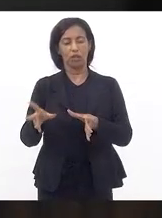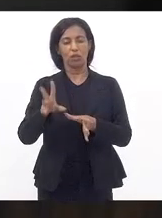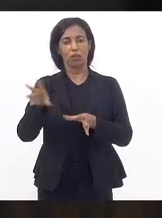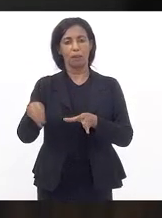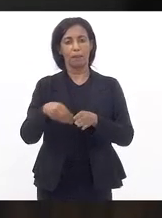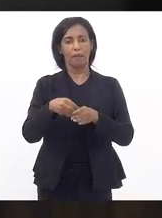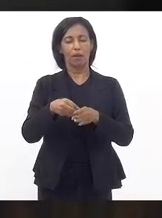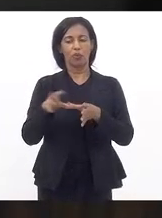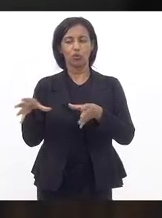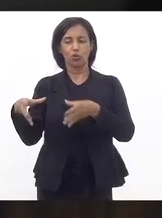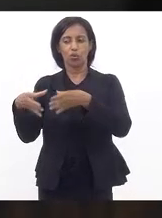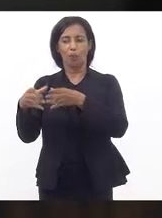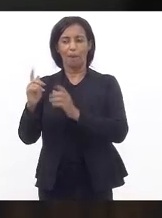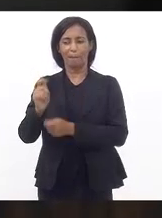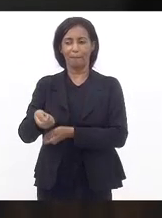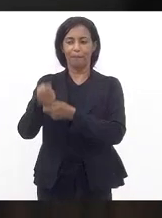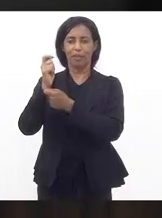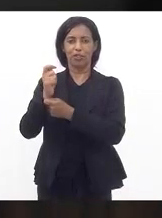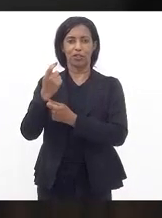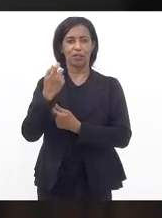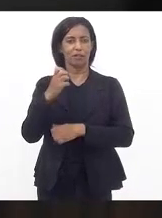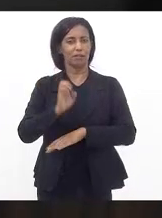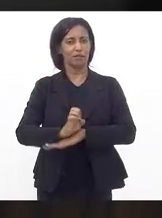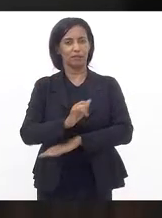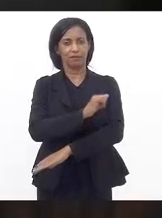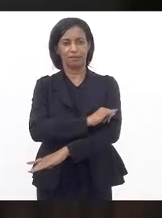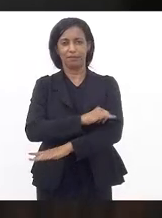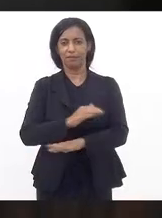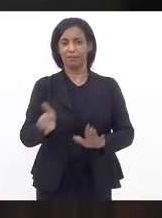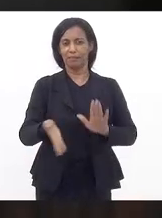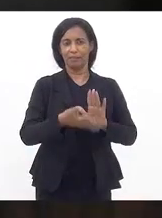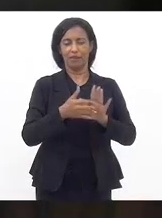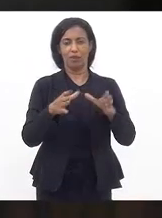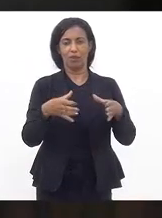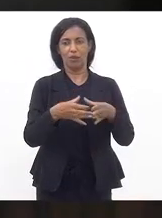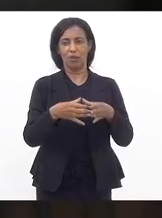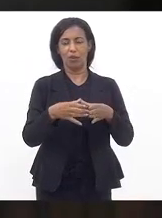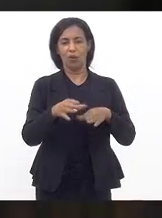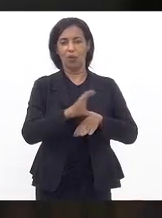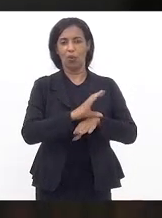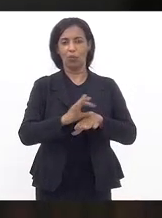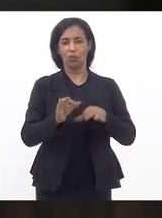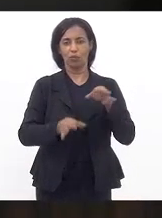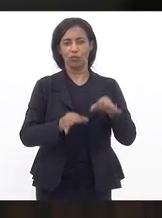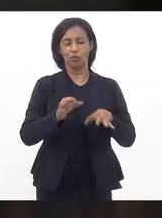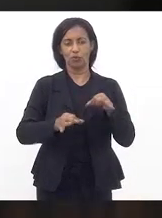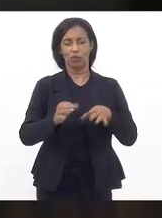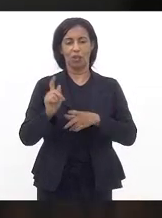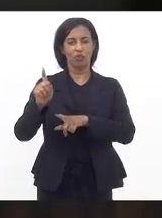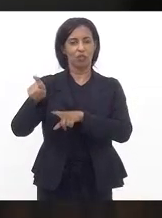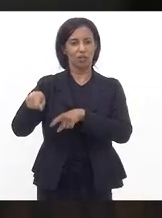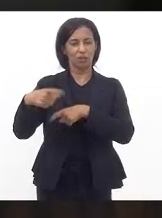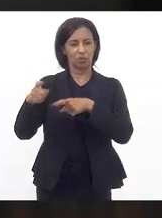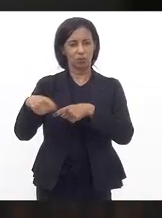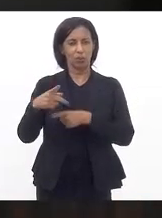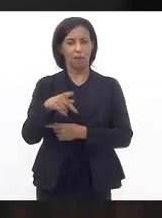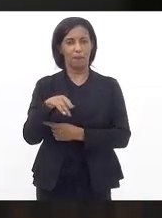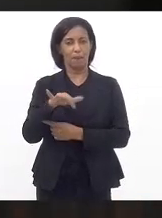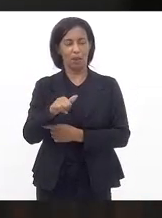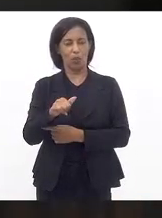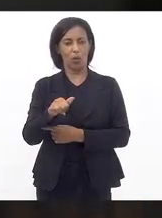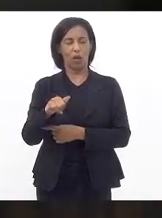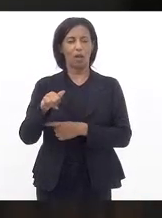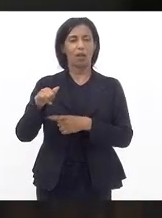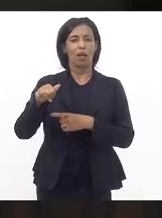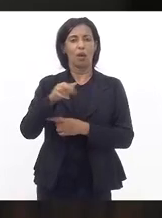a implantação de um complexo pesqueiro no estado do Rio de Janeiro pendente pareceres das comissões de constituição e Justiça de agricultura pecuária